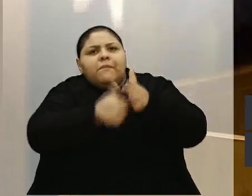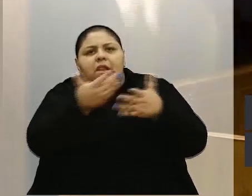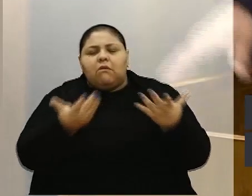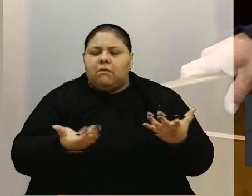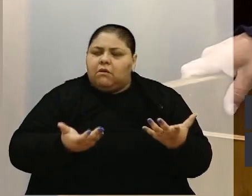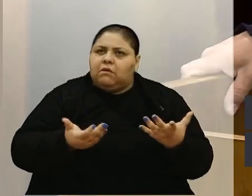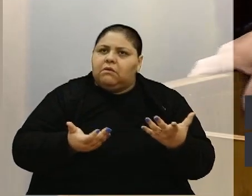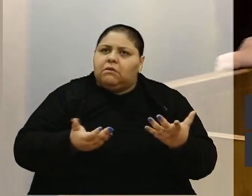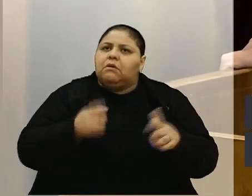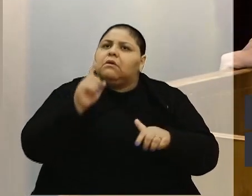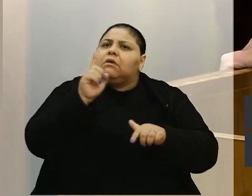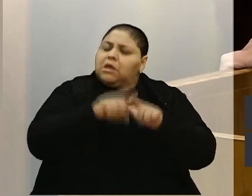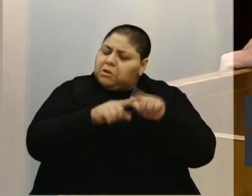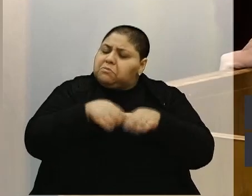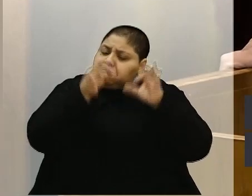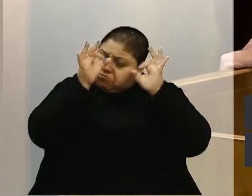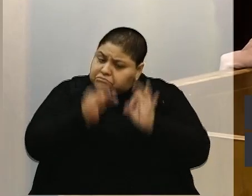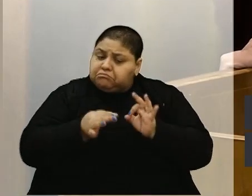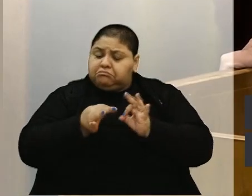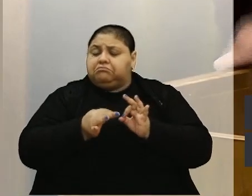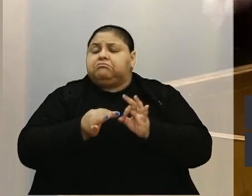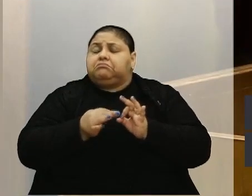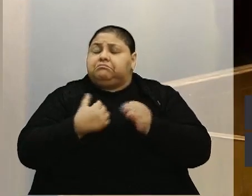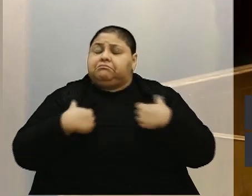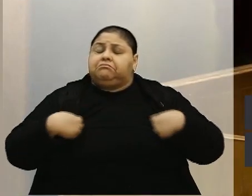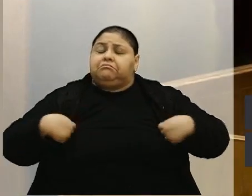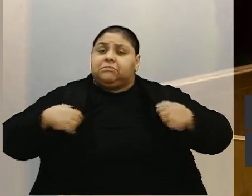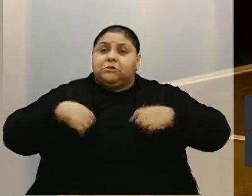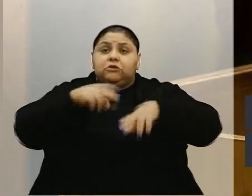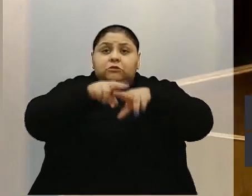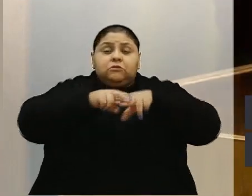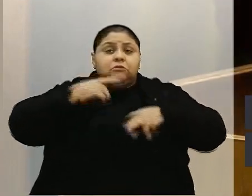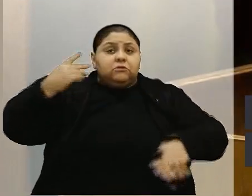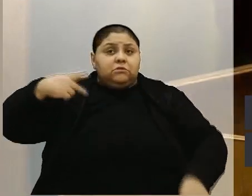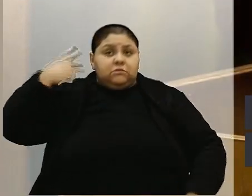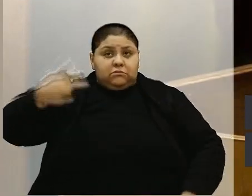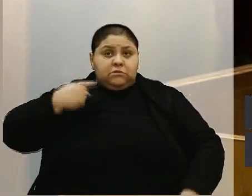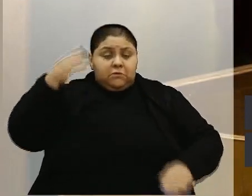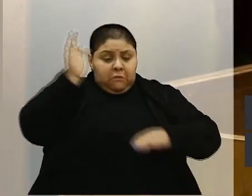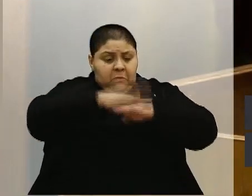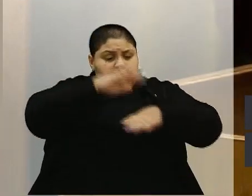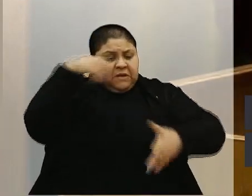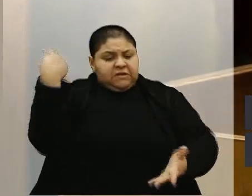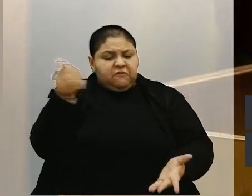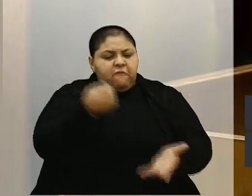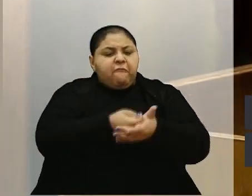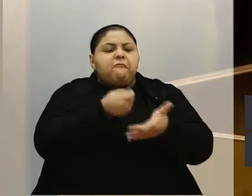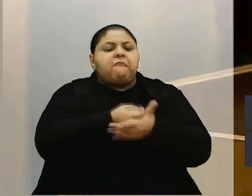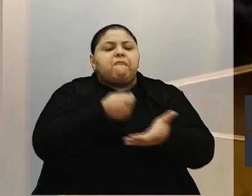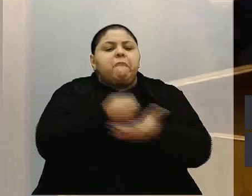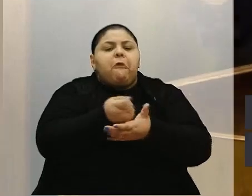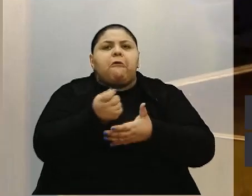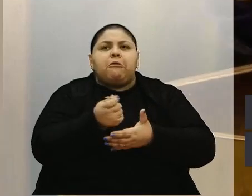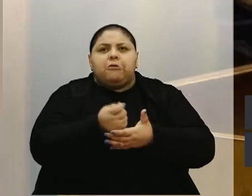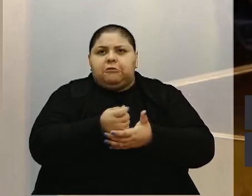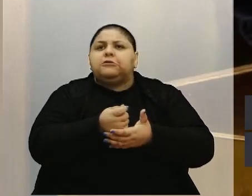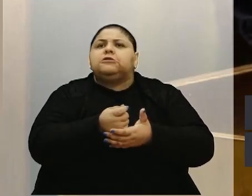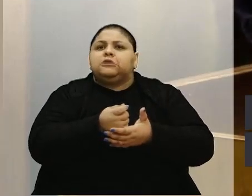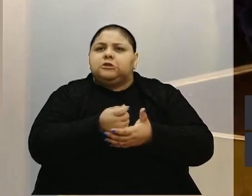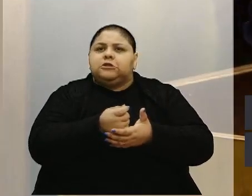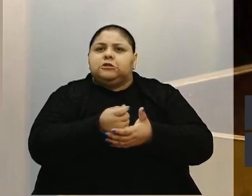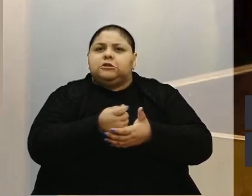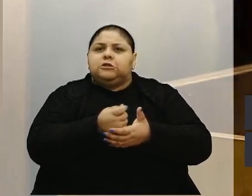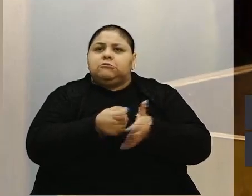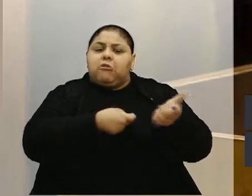E as coisas acontecem. Por isso que os vereadores mais guerridos e as vereadoras mais briguentas, no bom sentido aqui dentro dessa